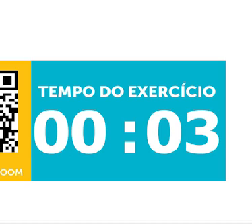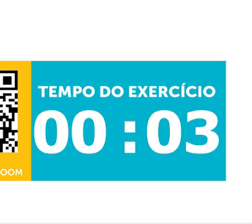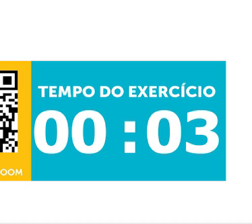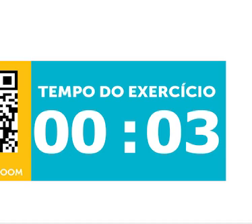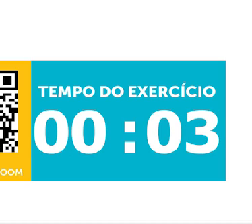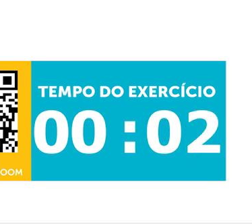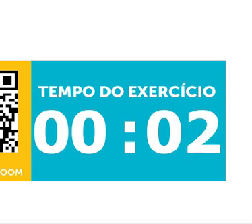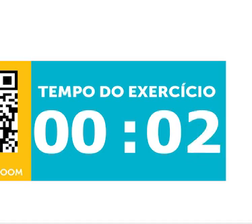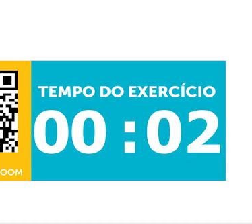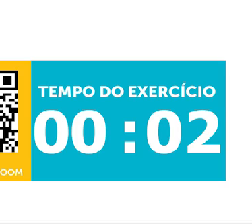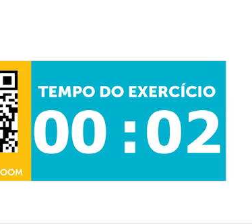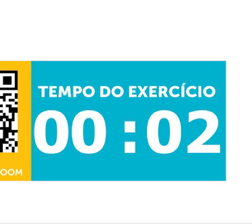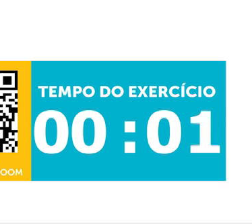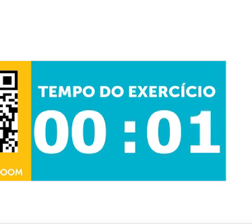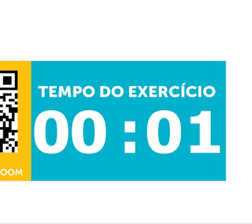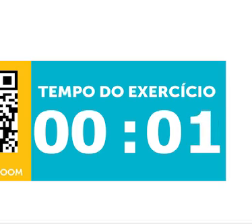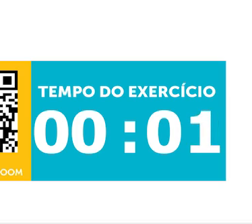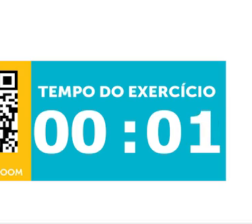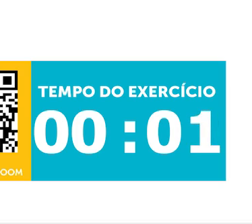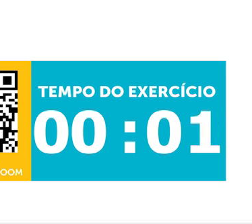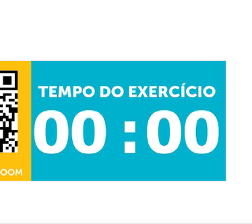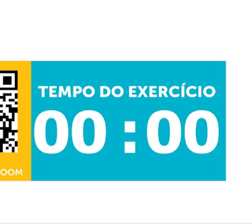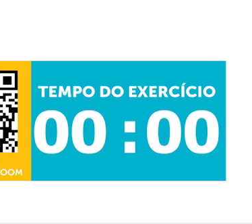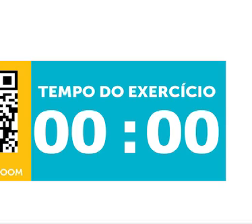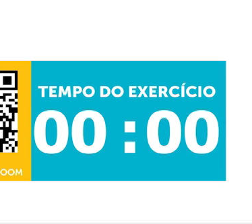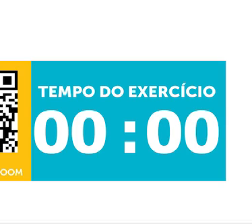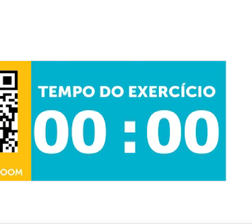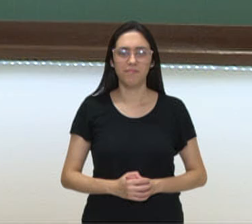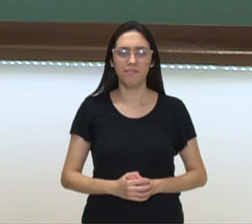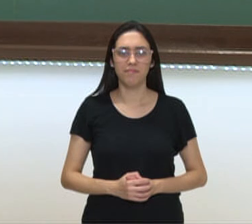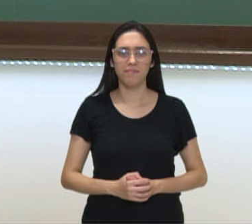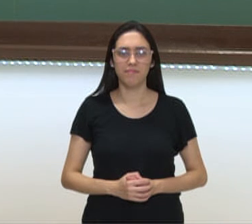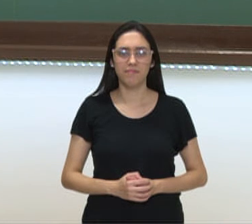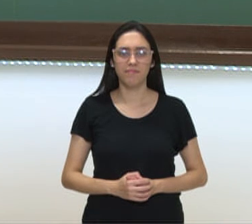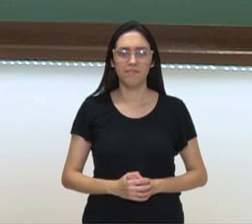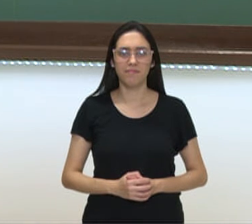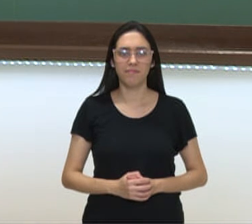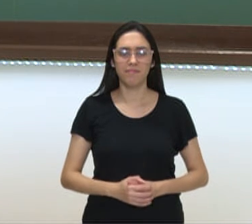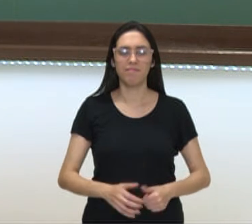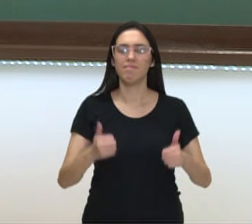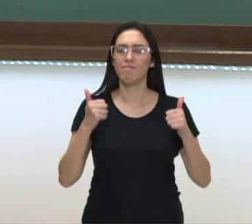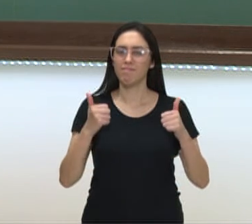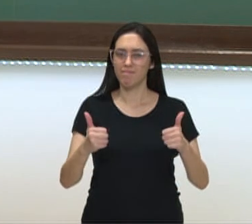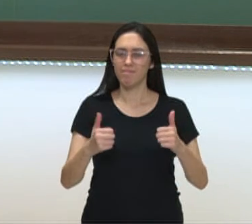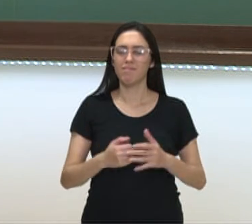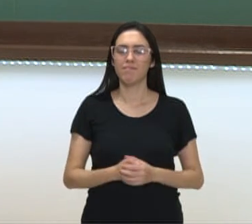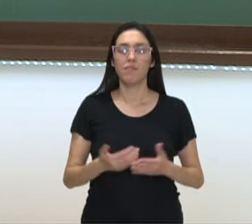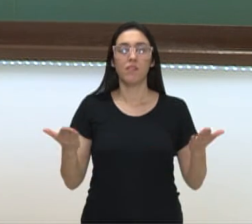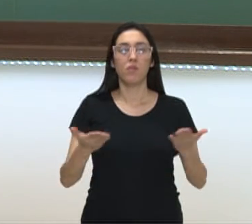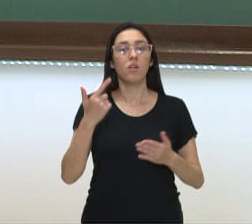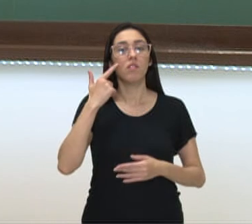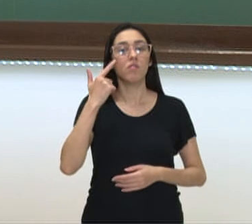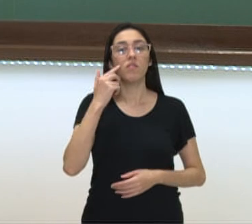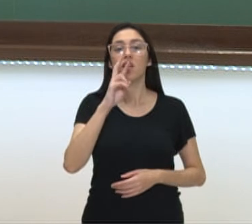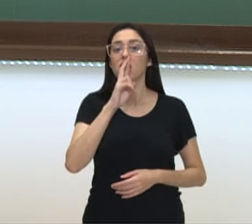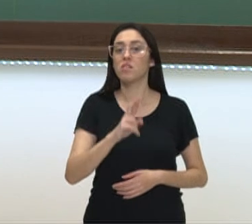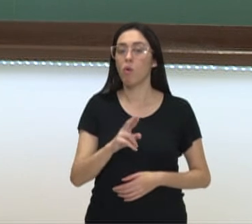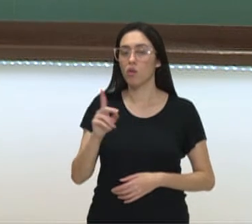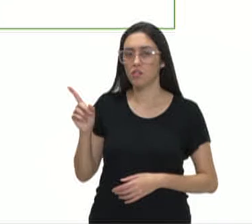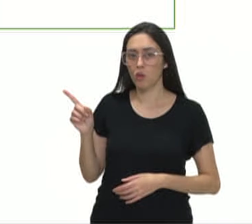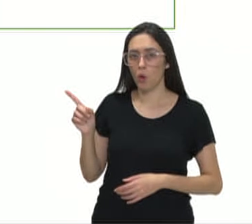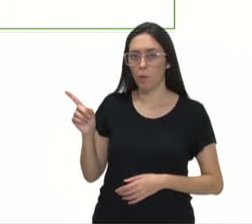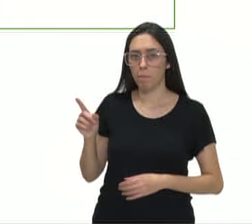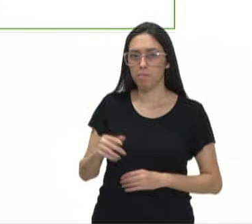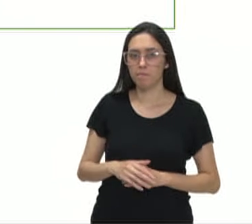Muito bem, Vamos agora conferir a resposta, dá uma olhada na